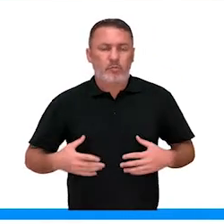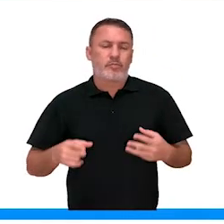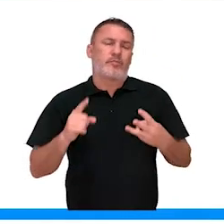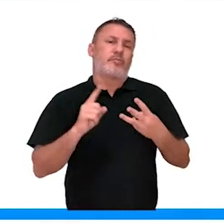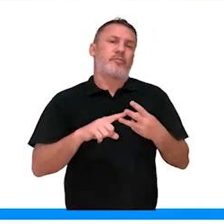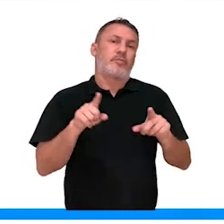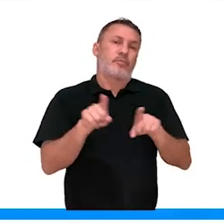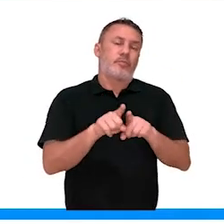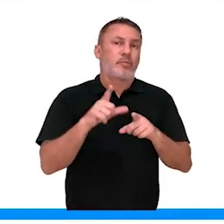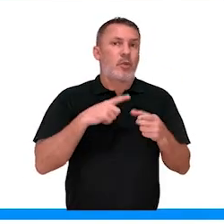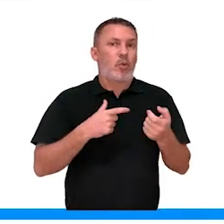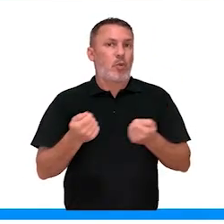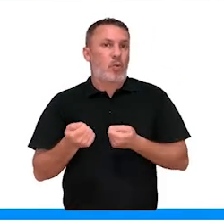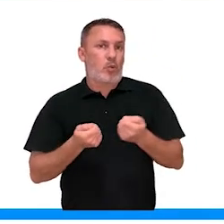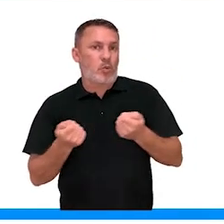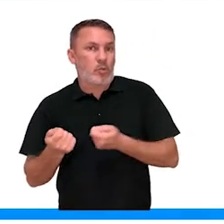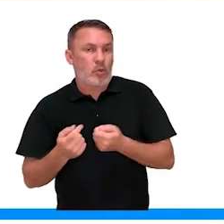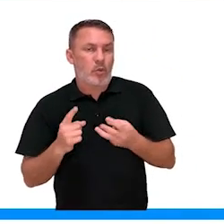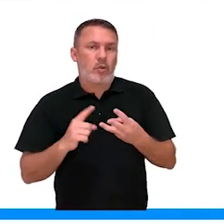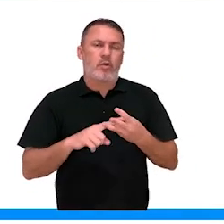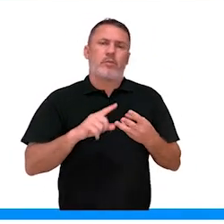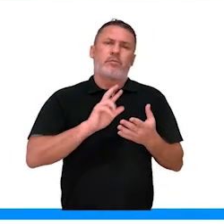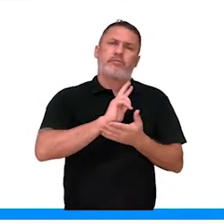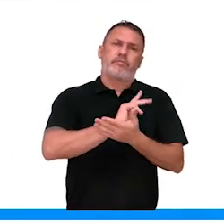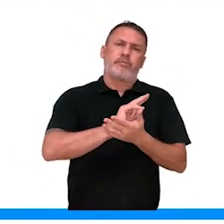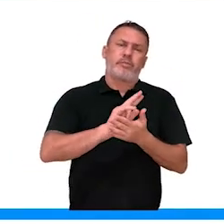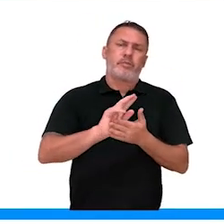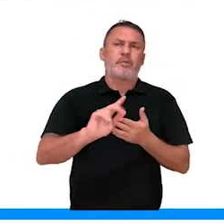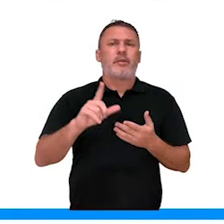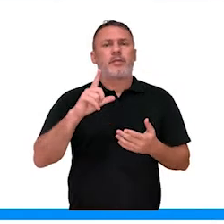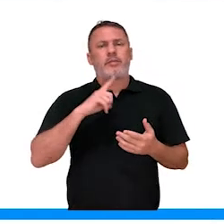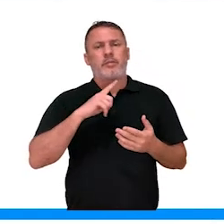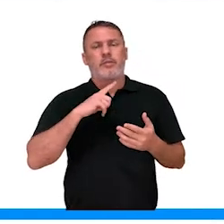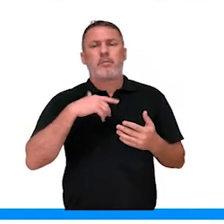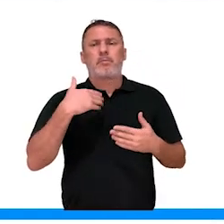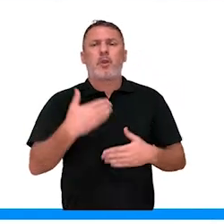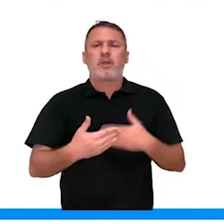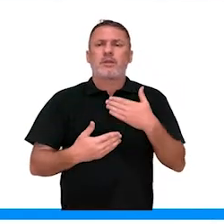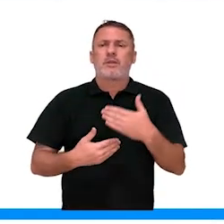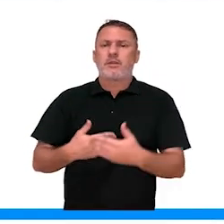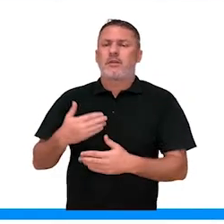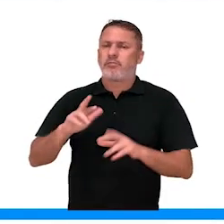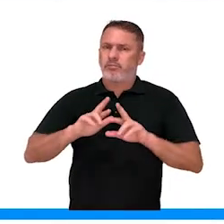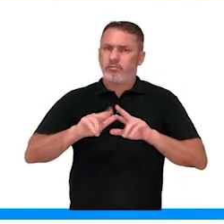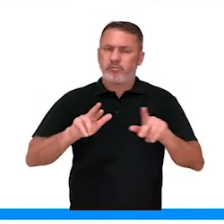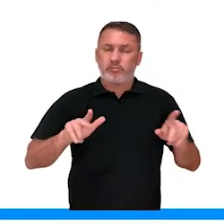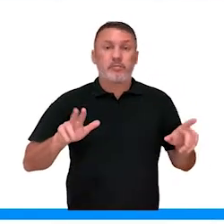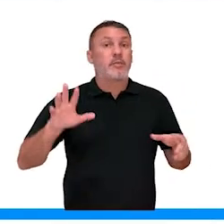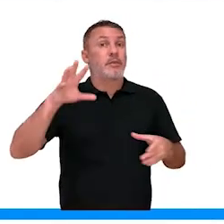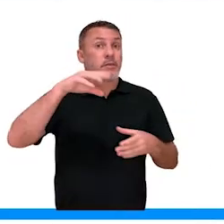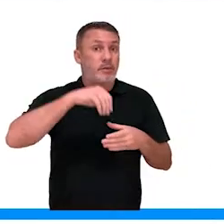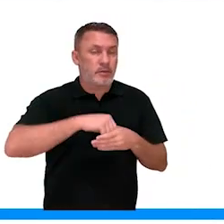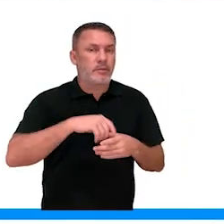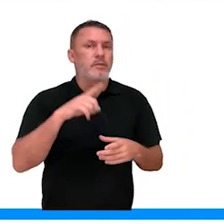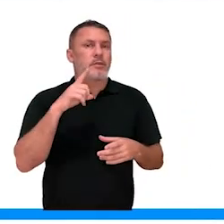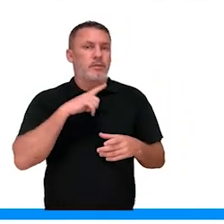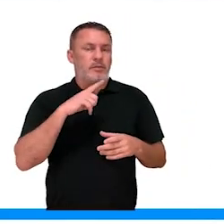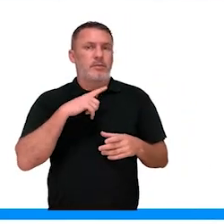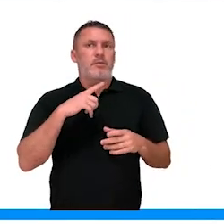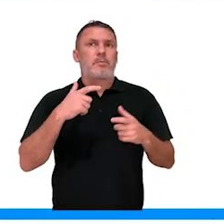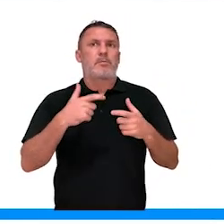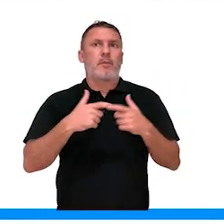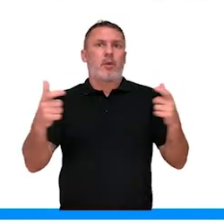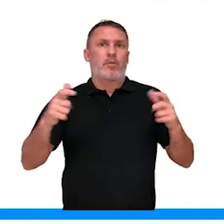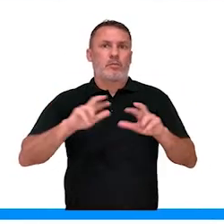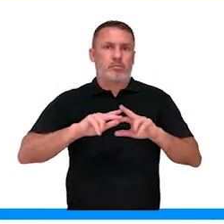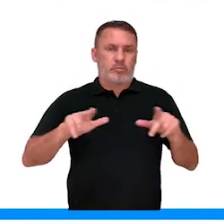têm função reguladora. Então, elas vão participar de vários processos, portanto, elas também são encontradas